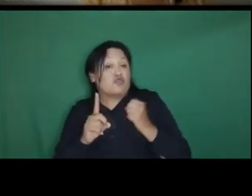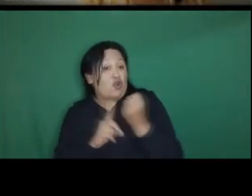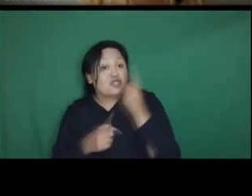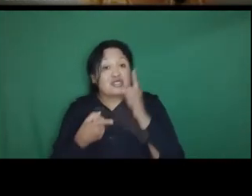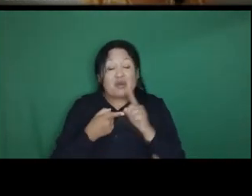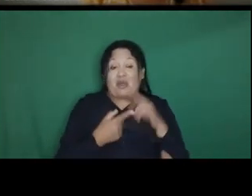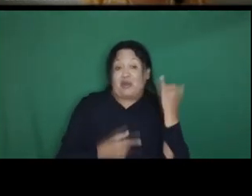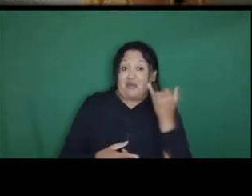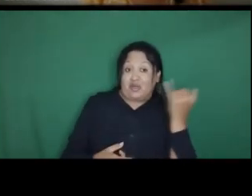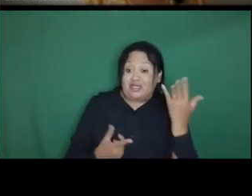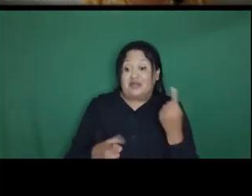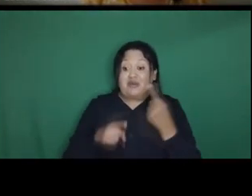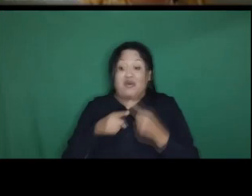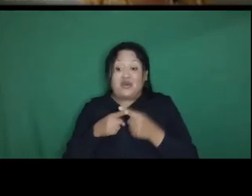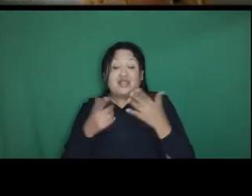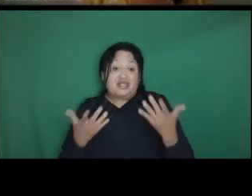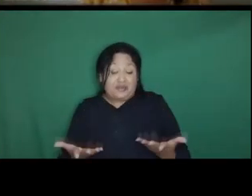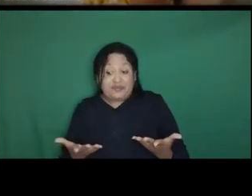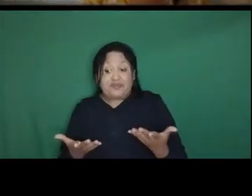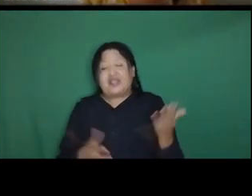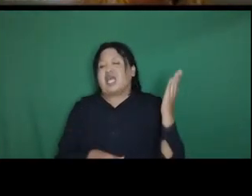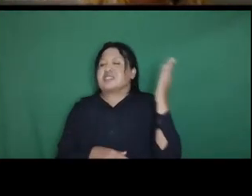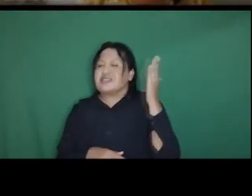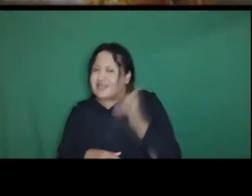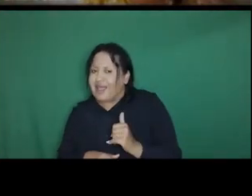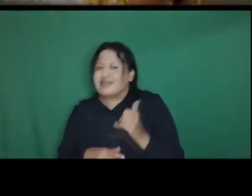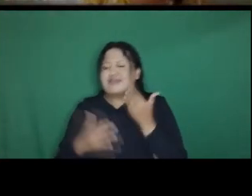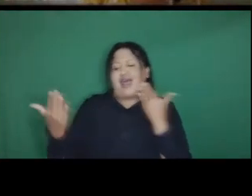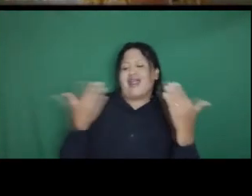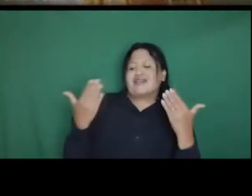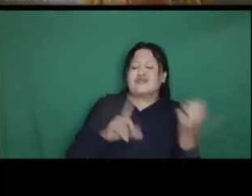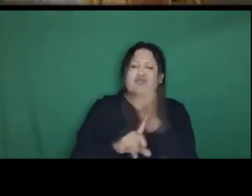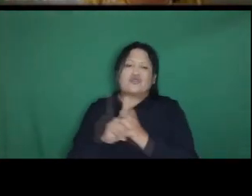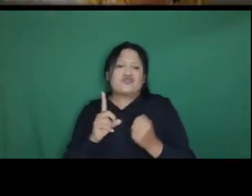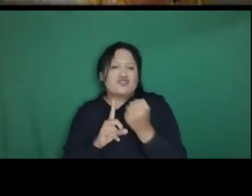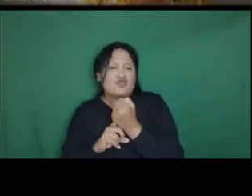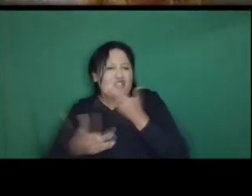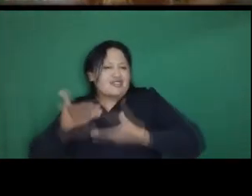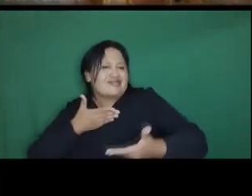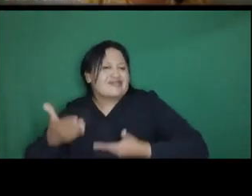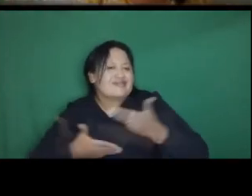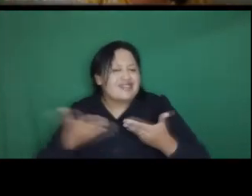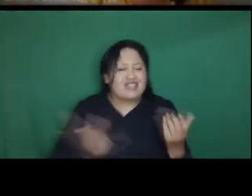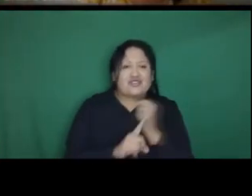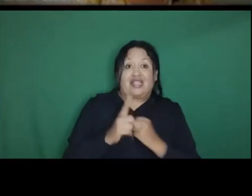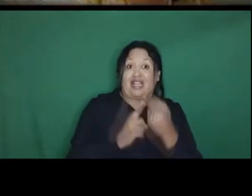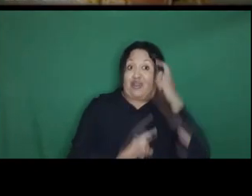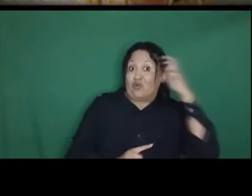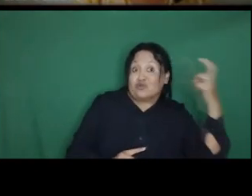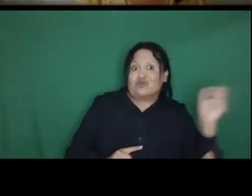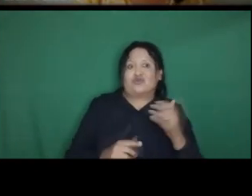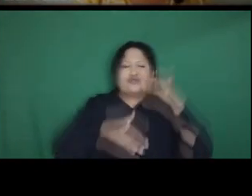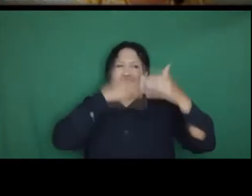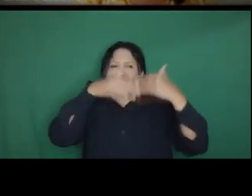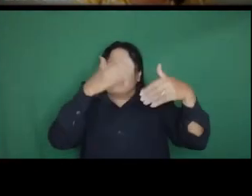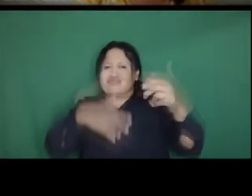vai trazer essas relações sociais interação entre a sociedade e a cultura ao longo da história o filosófico né que